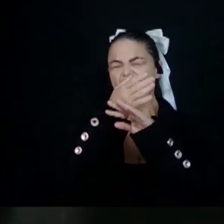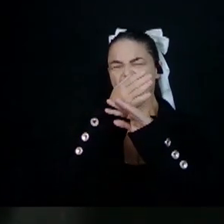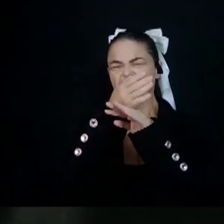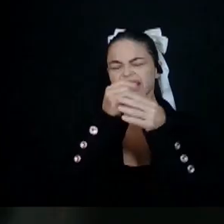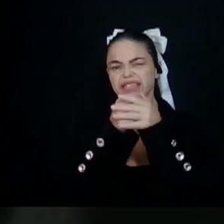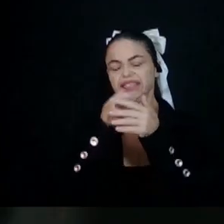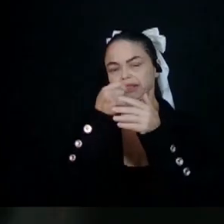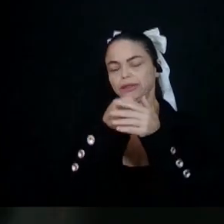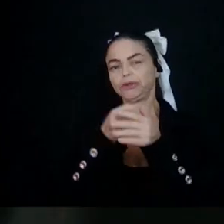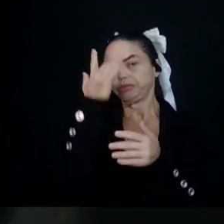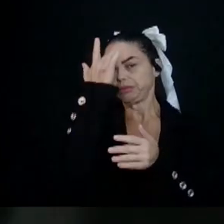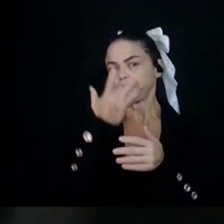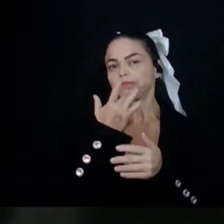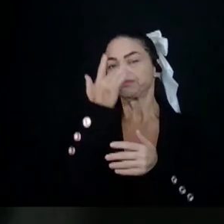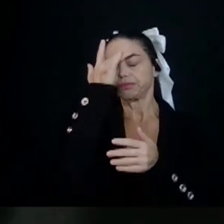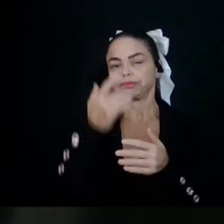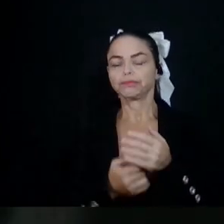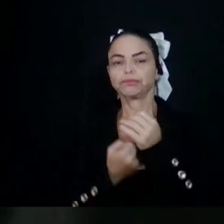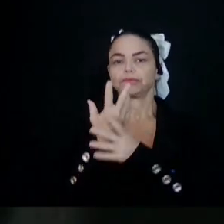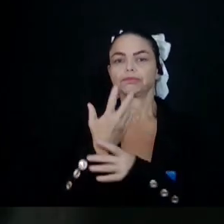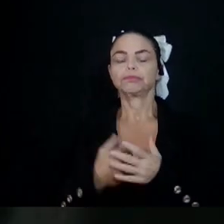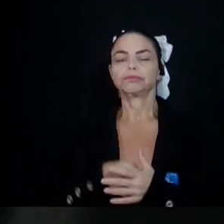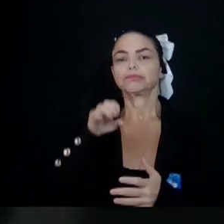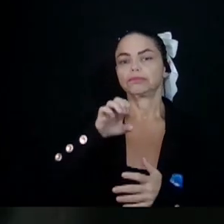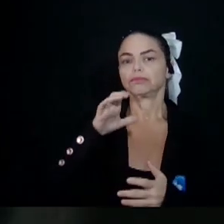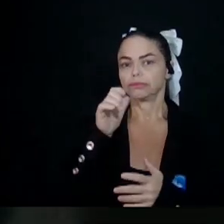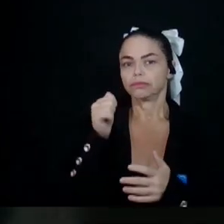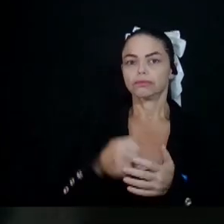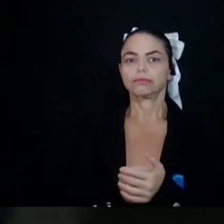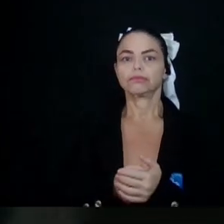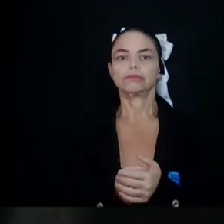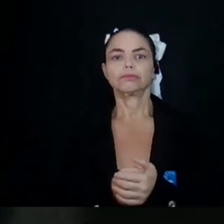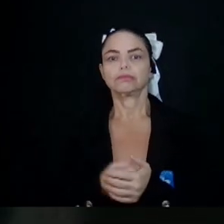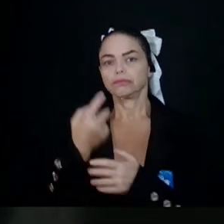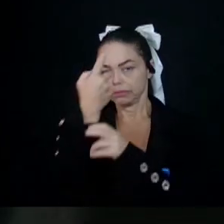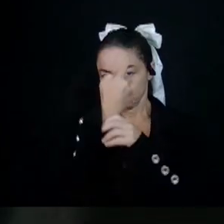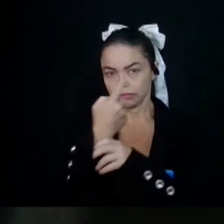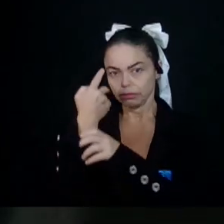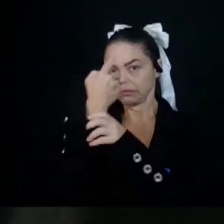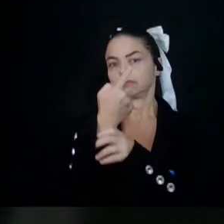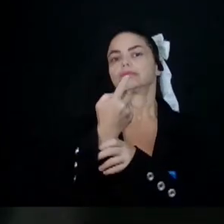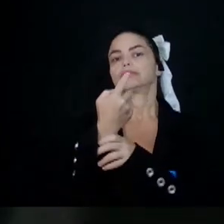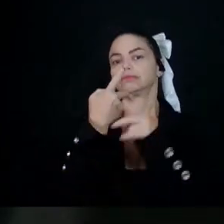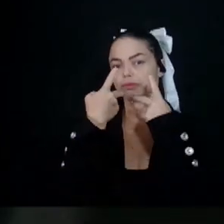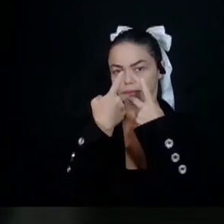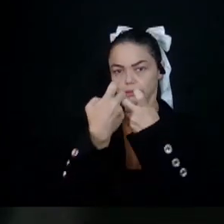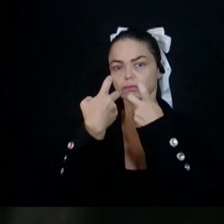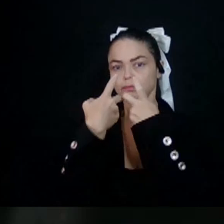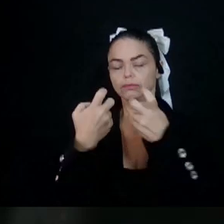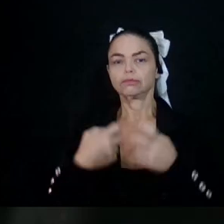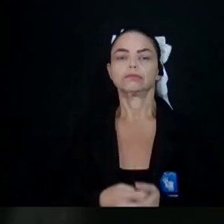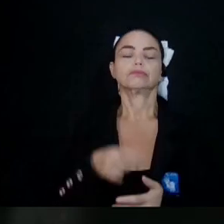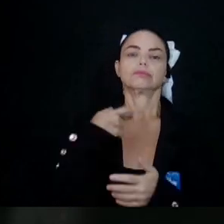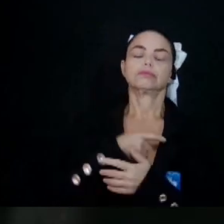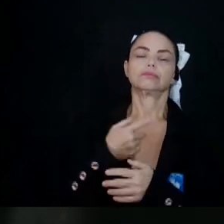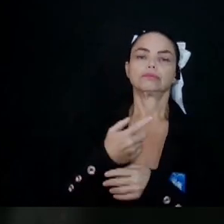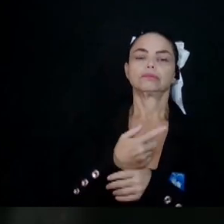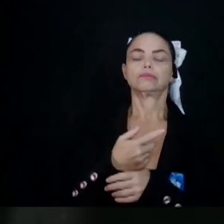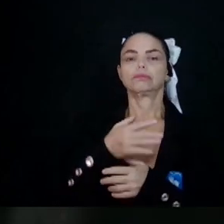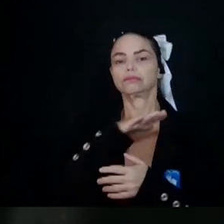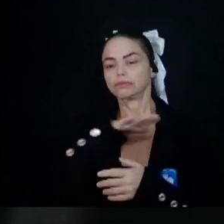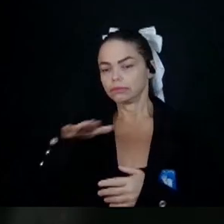seu perfil. E agora, pelo ECA Digital, se eu não me engano, tem o reconhecimento facial. Então, a criança